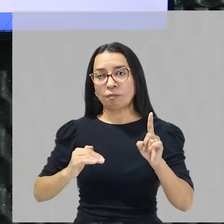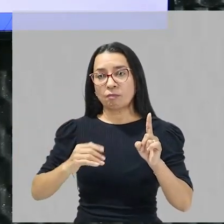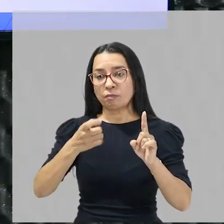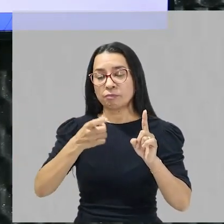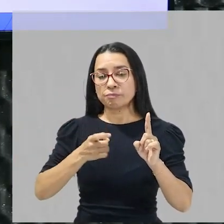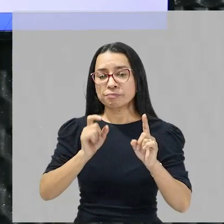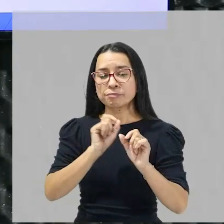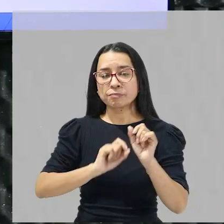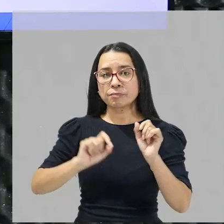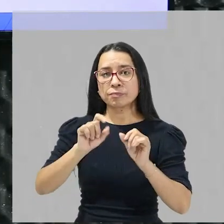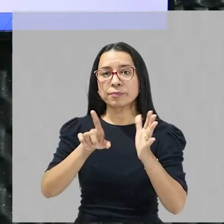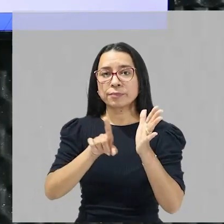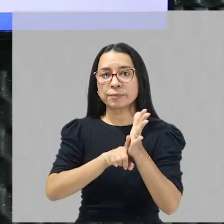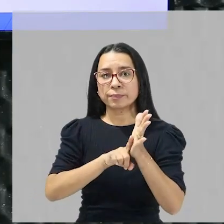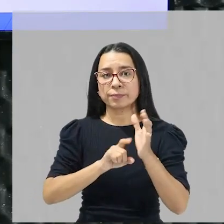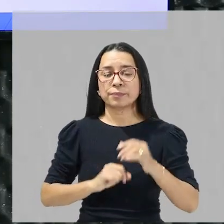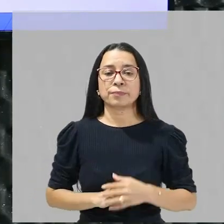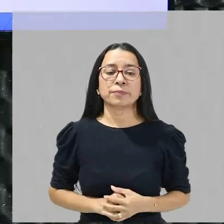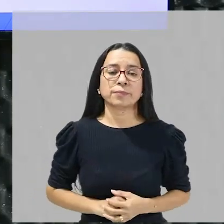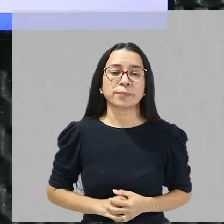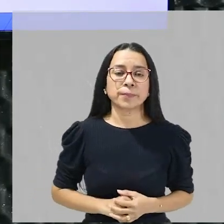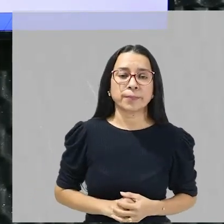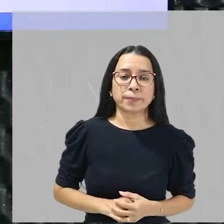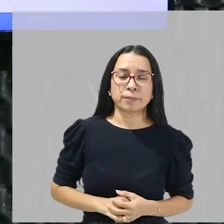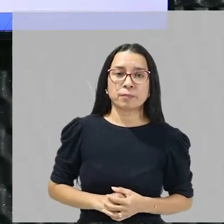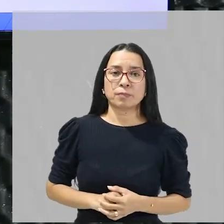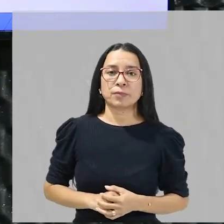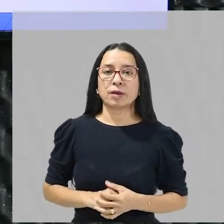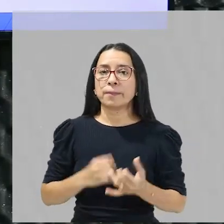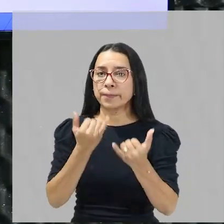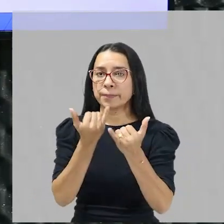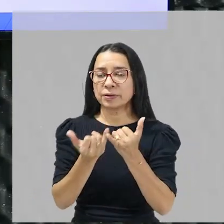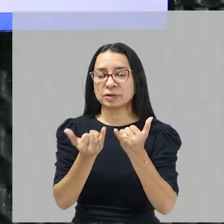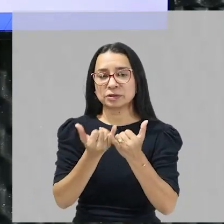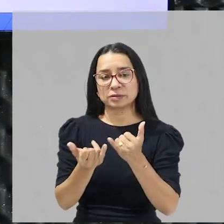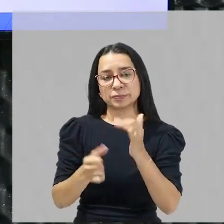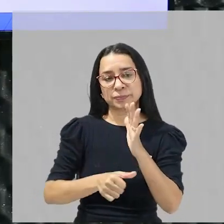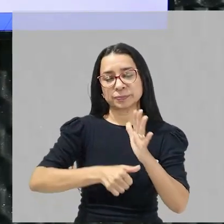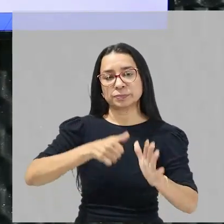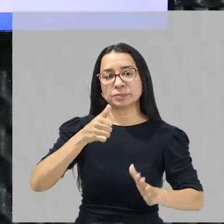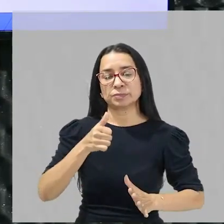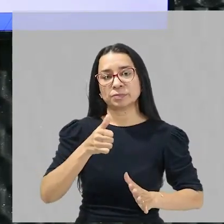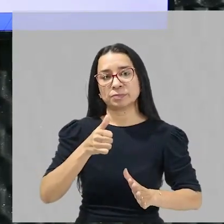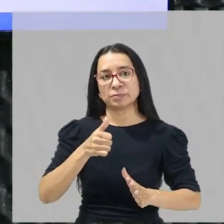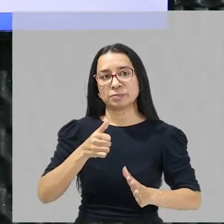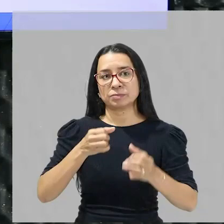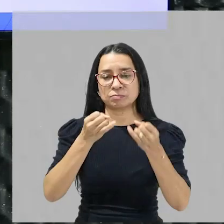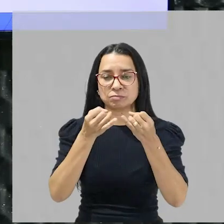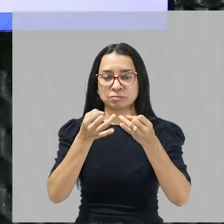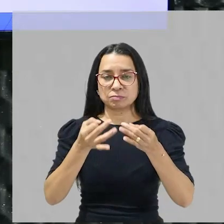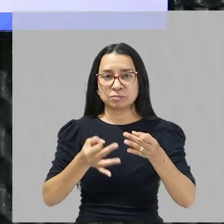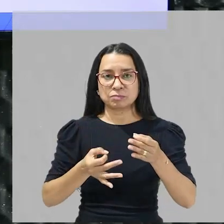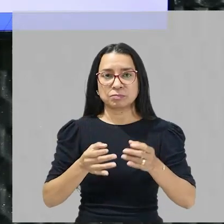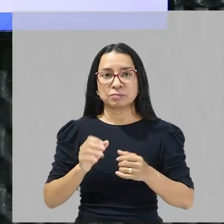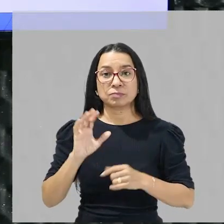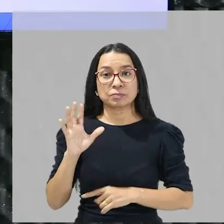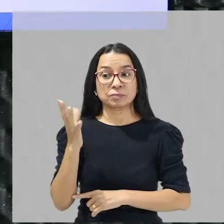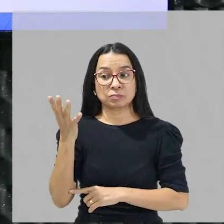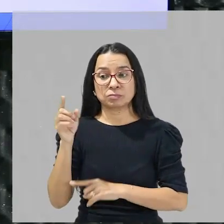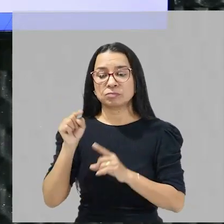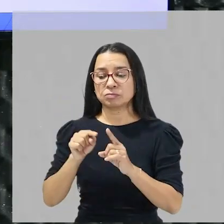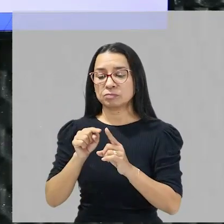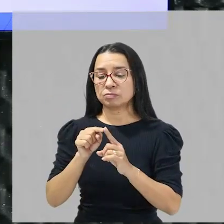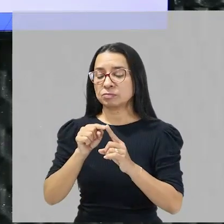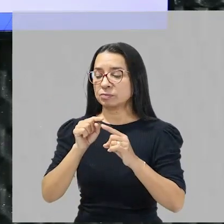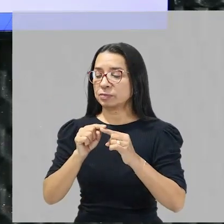ser, então, negativo. E coisa semelhante, né, com a primeira que nós mencionamos, né, vai acontecer aqui desse outro lado,